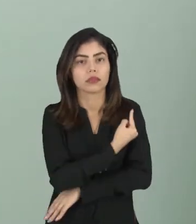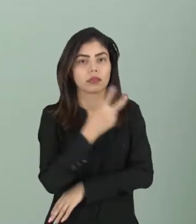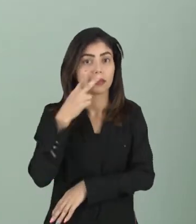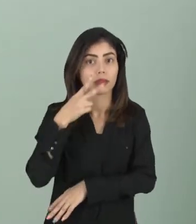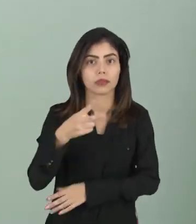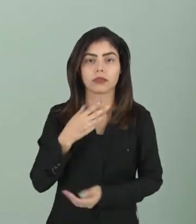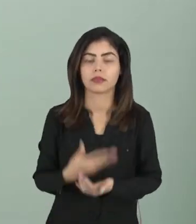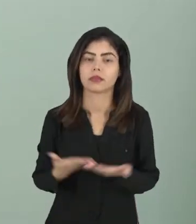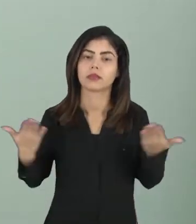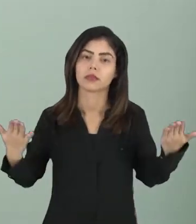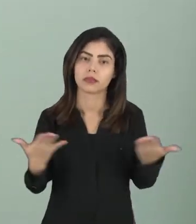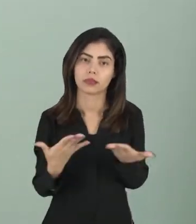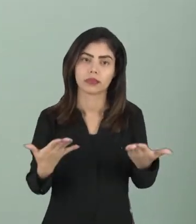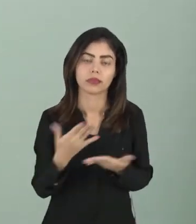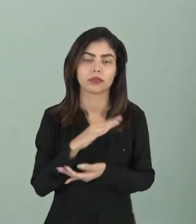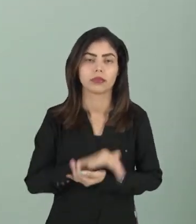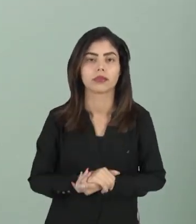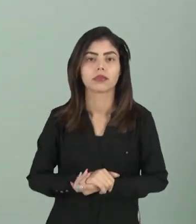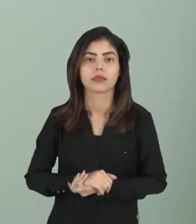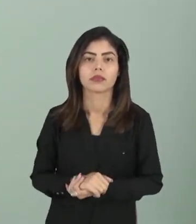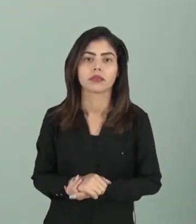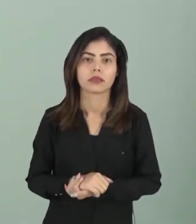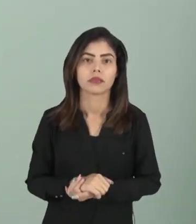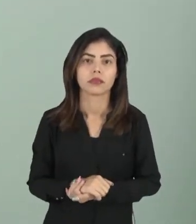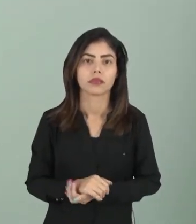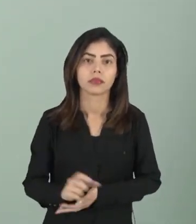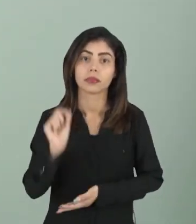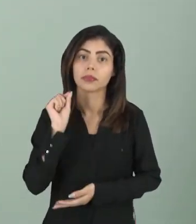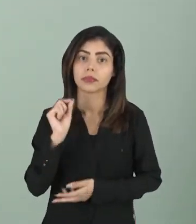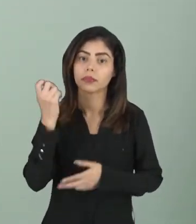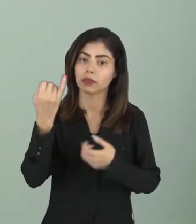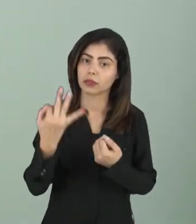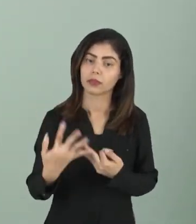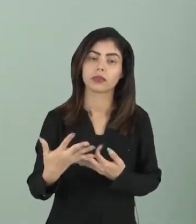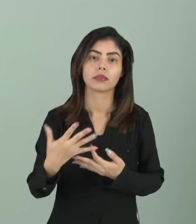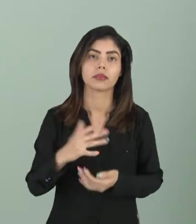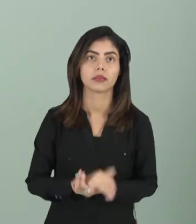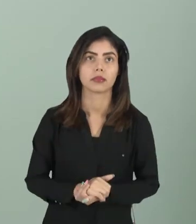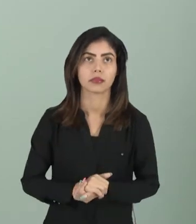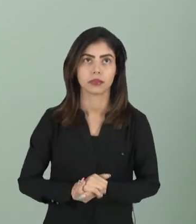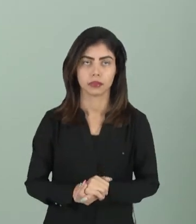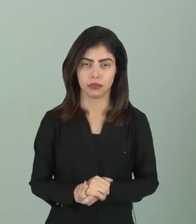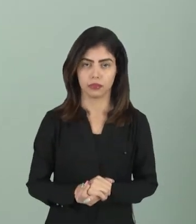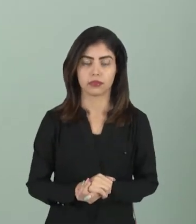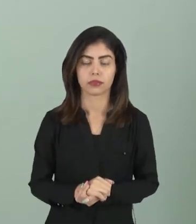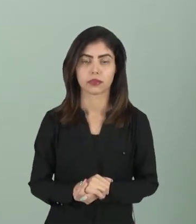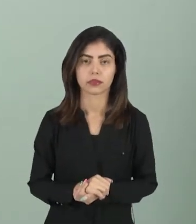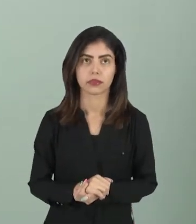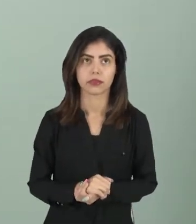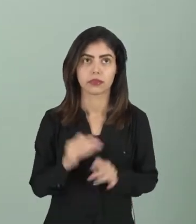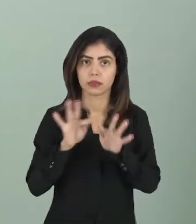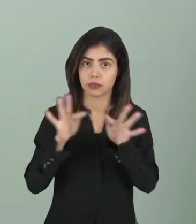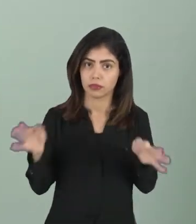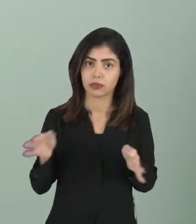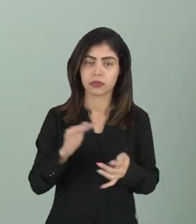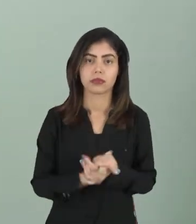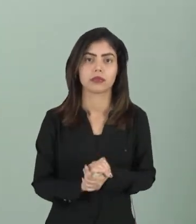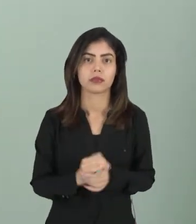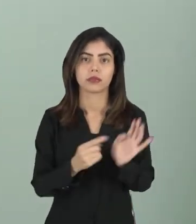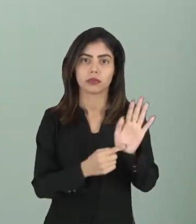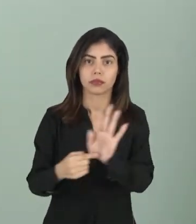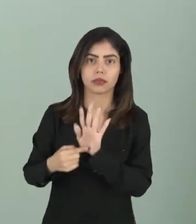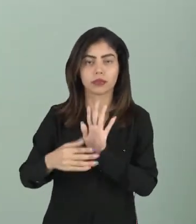uma olhadinha hoje, né, do que se trata e das frases que